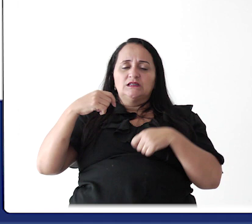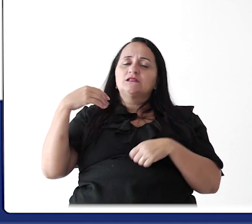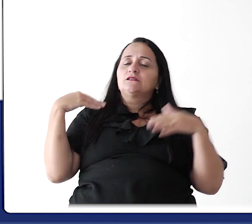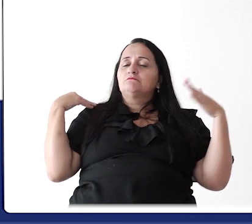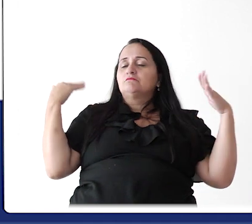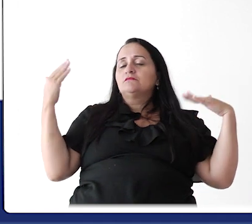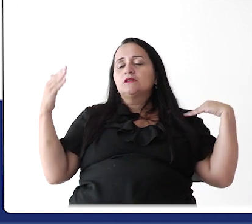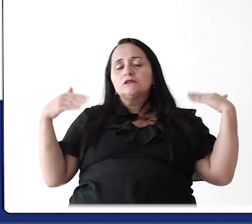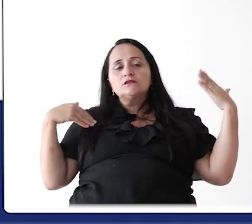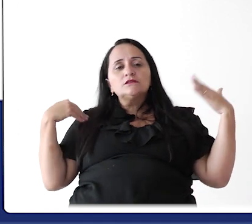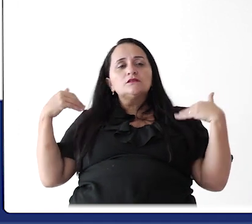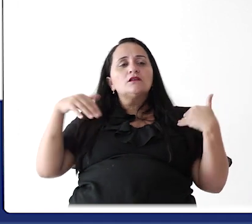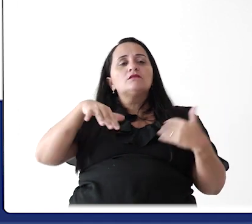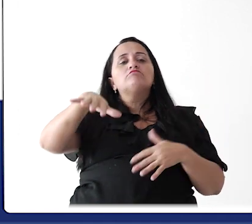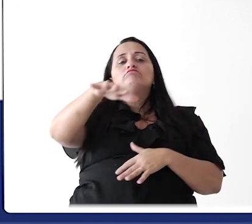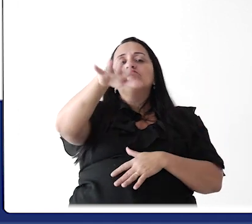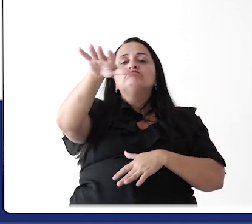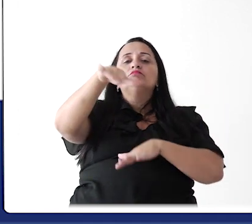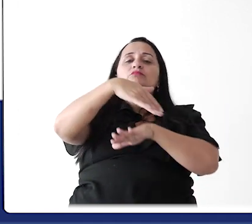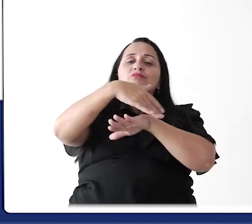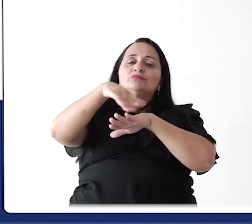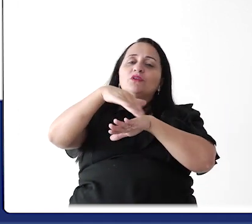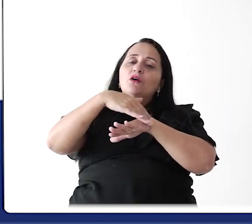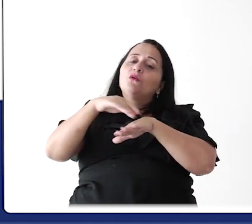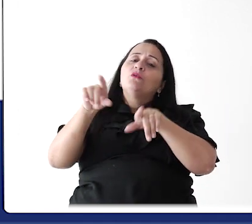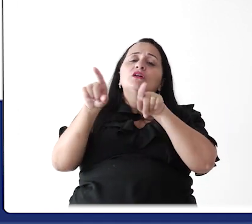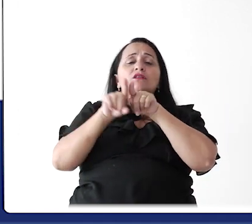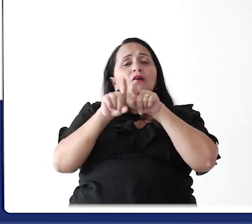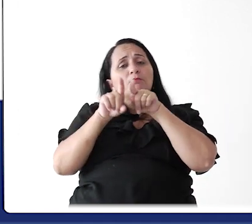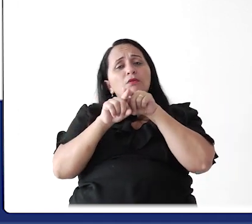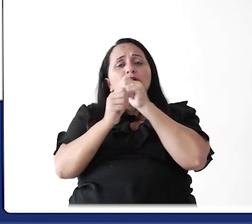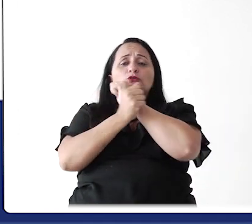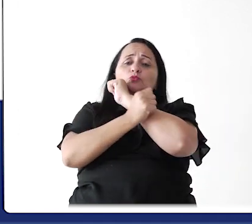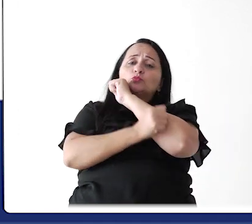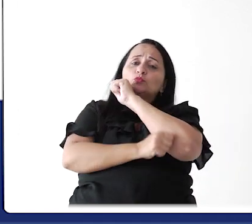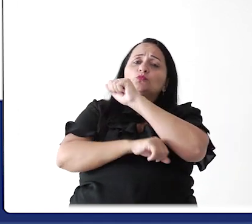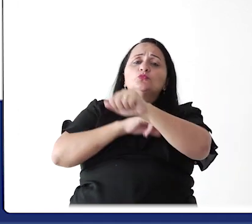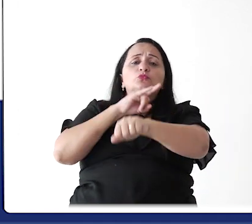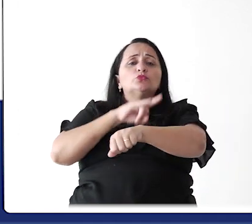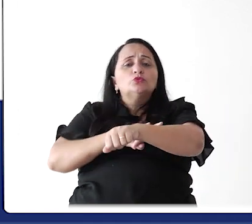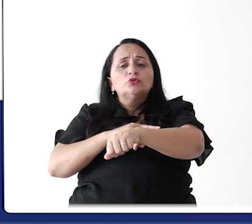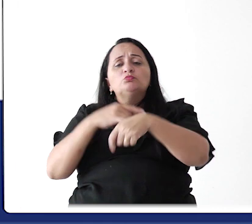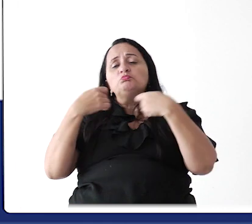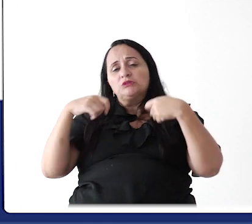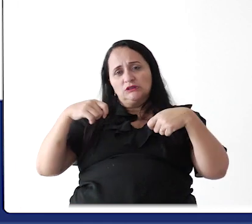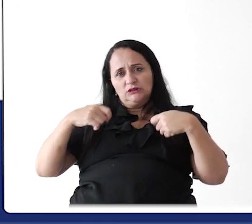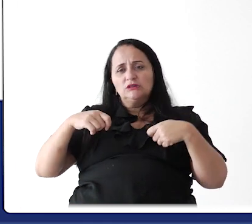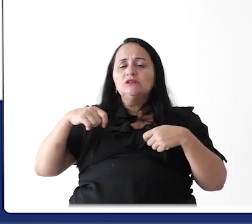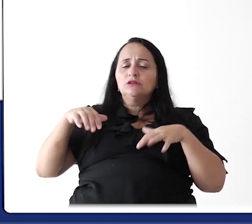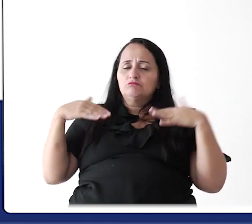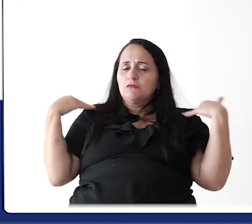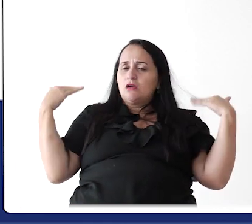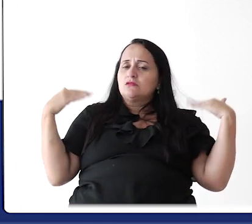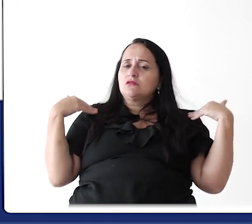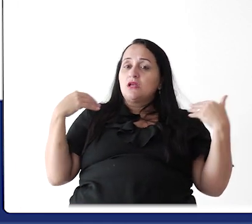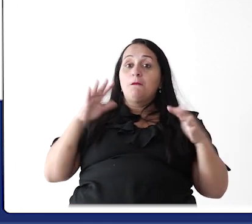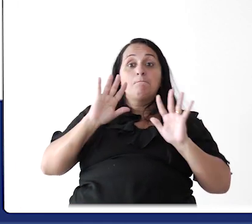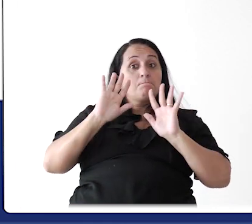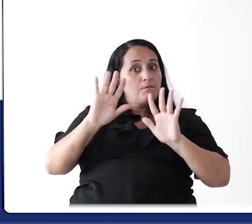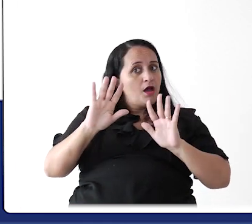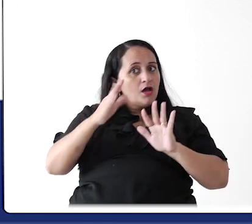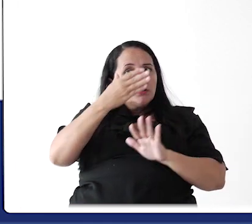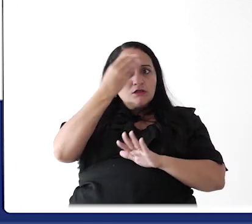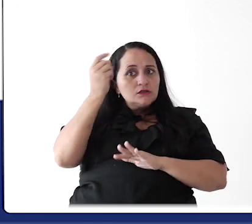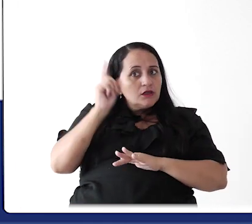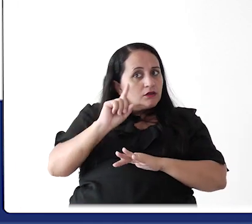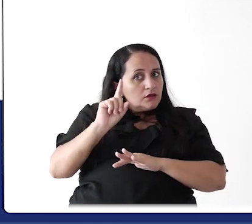ser um exercício, é a hora que tem para fazer suas necessidades. Mas não se esqueça de levar um